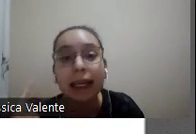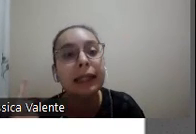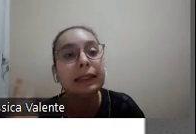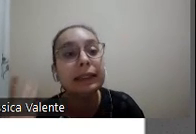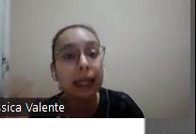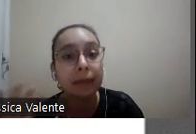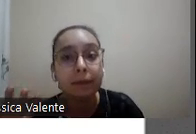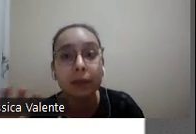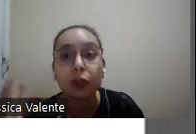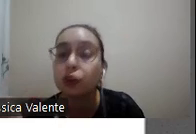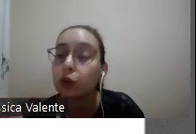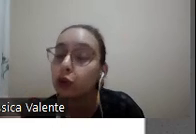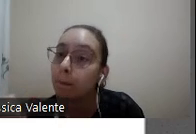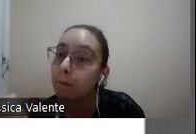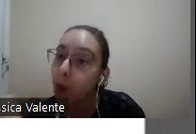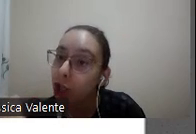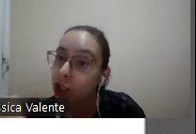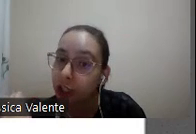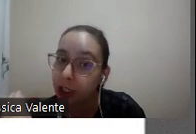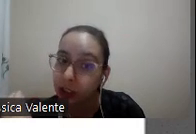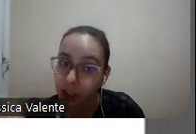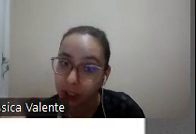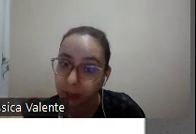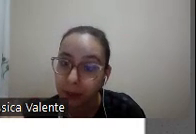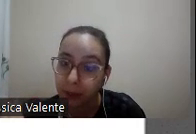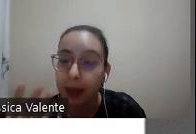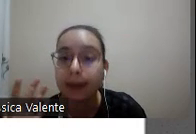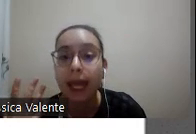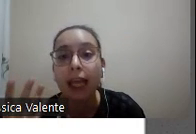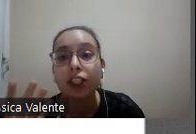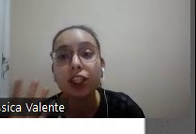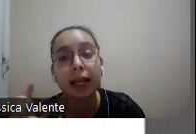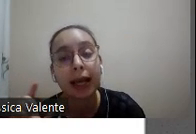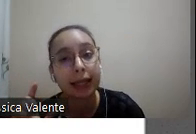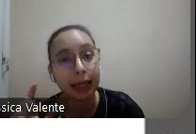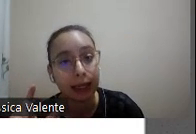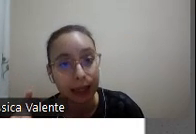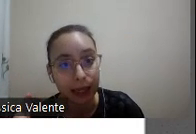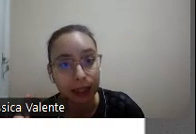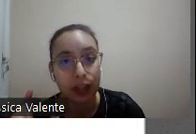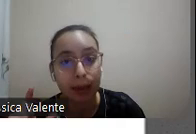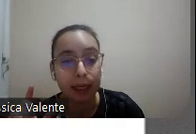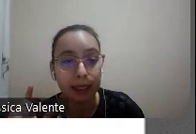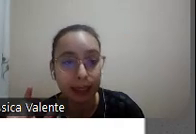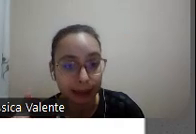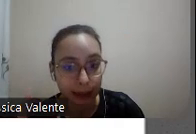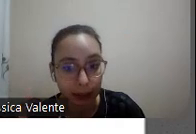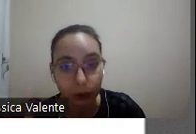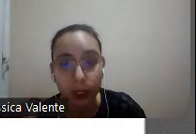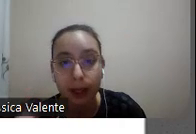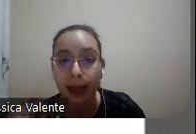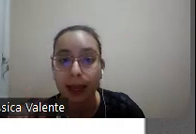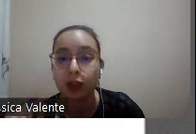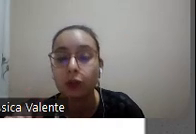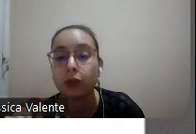dirigir? Sim, surdo pode dirigir, desde que na carteira dele de